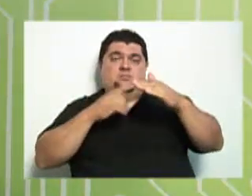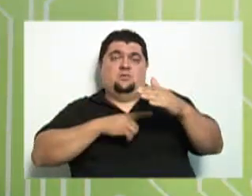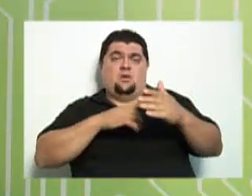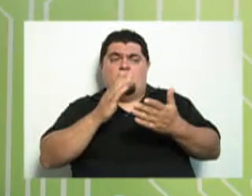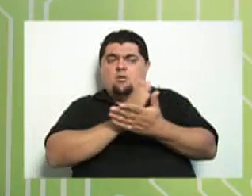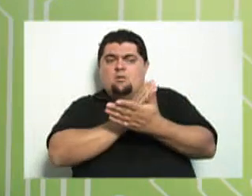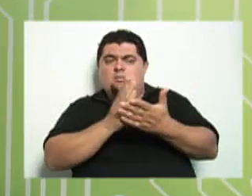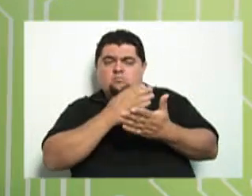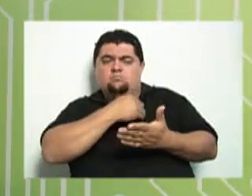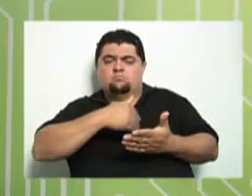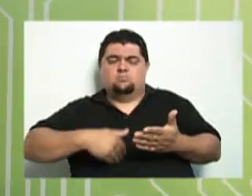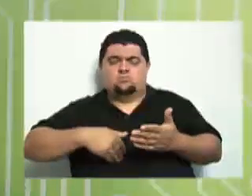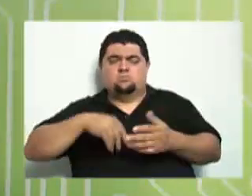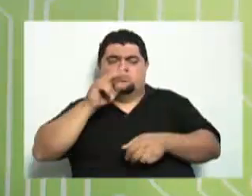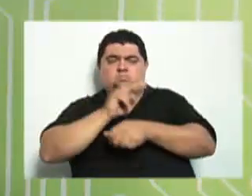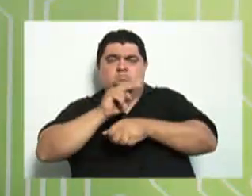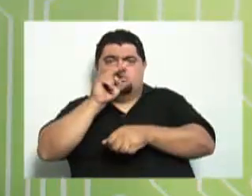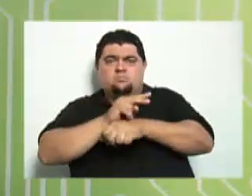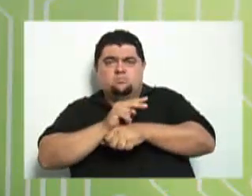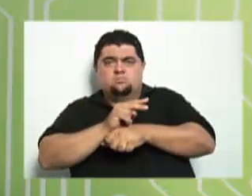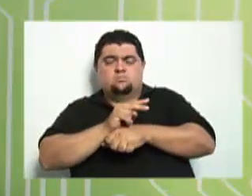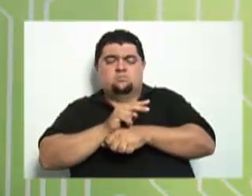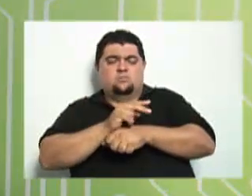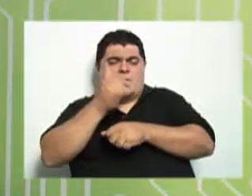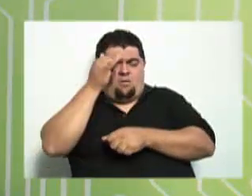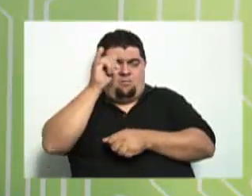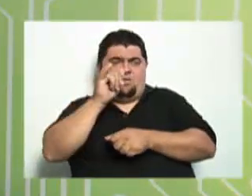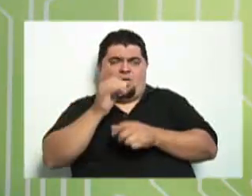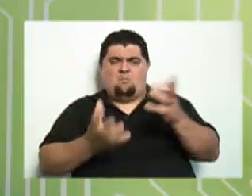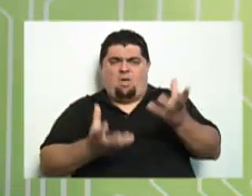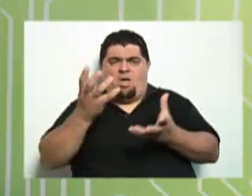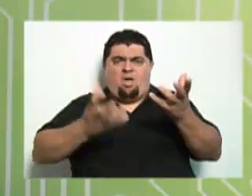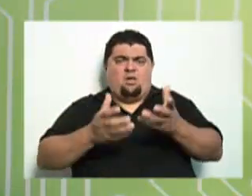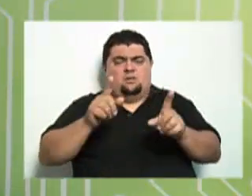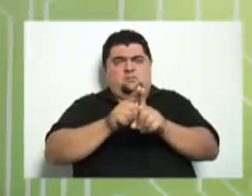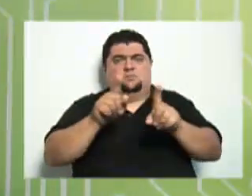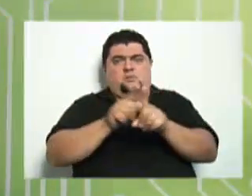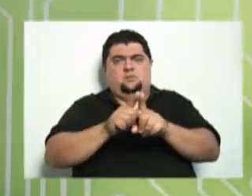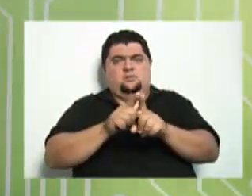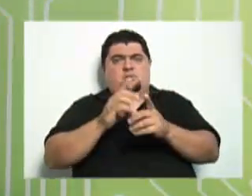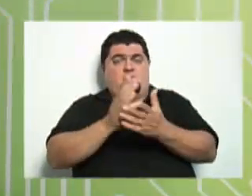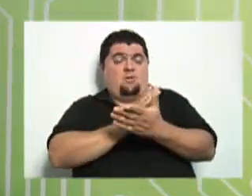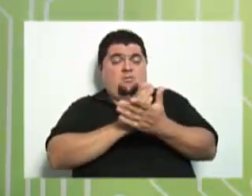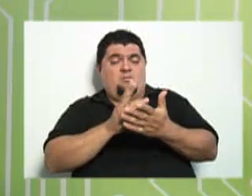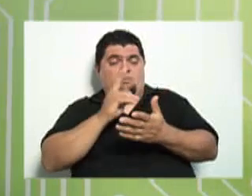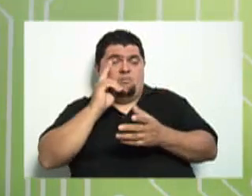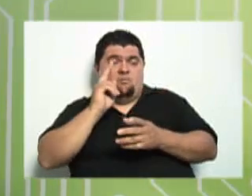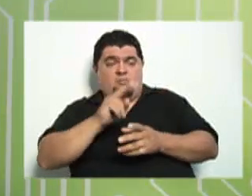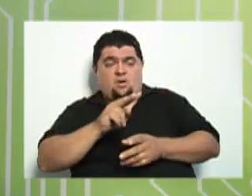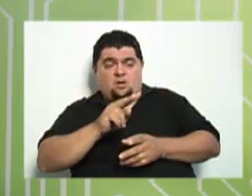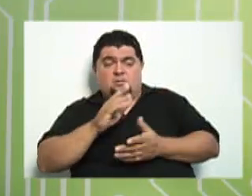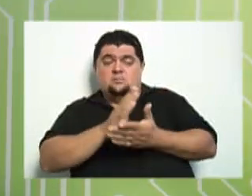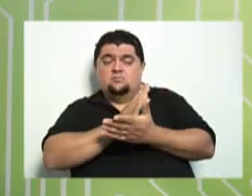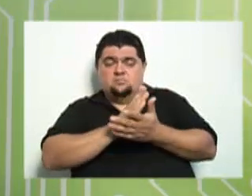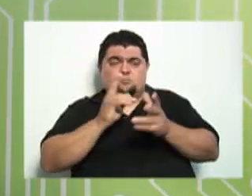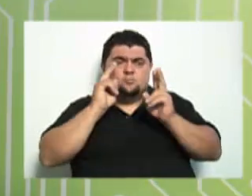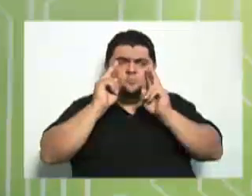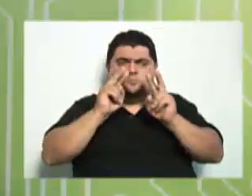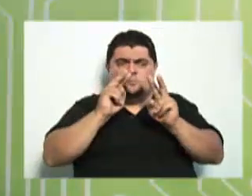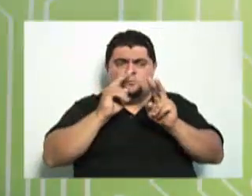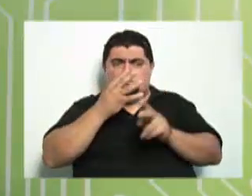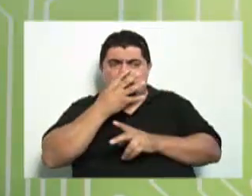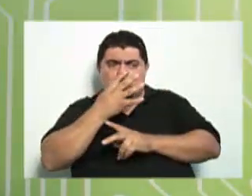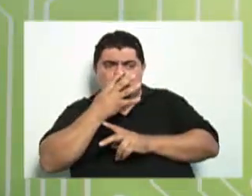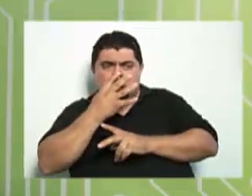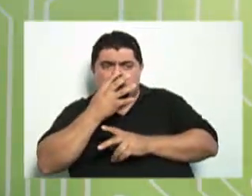que existem para combater esse tipo de prática. Em alguns momentos, esses órgãos estão mais atuantes e a gente vai